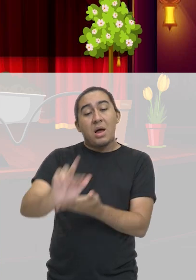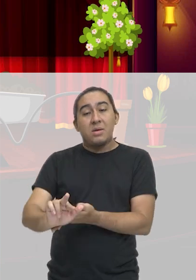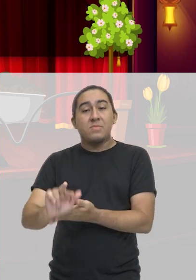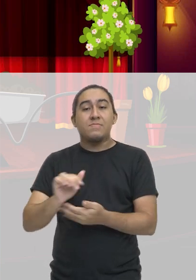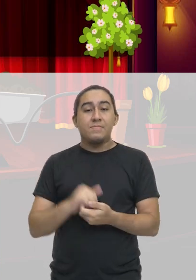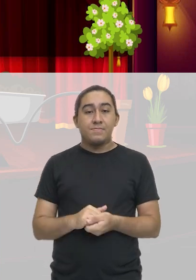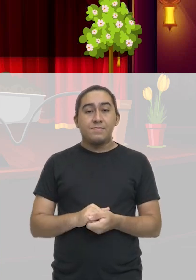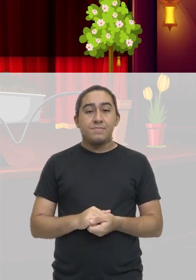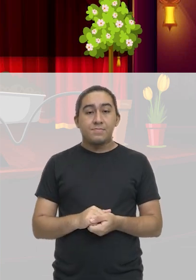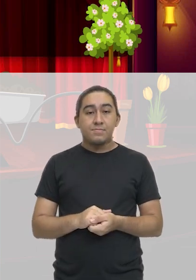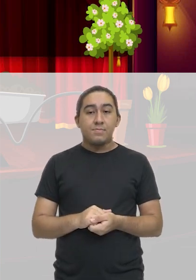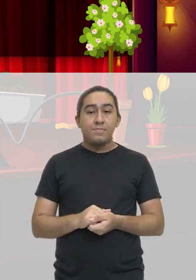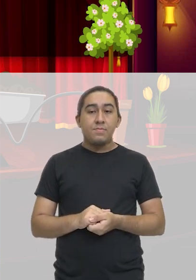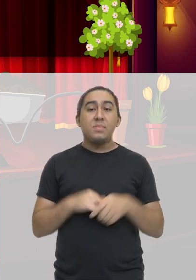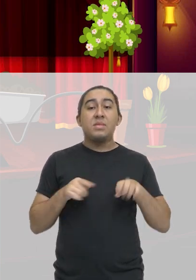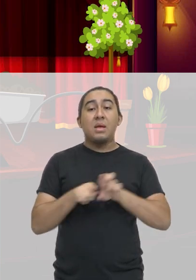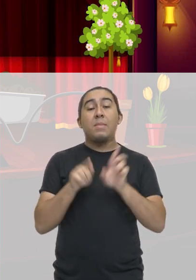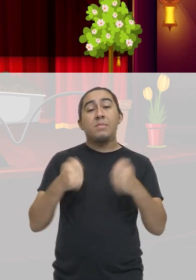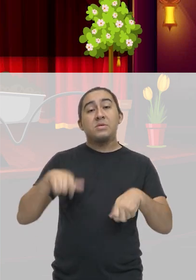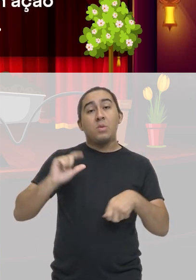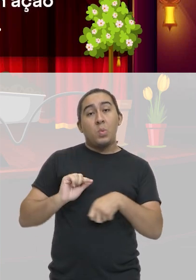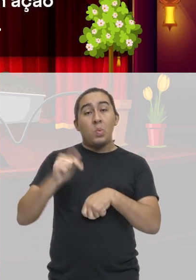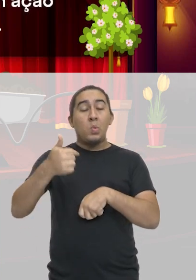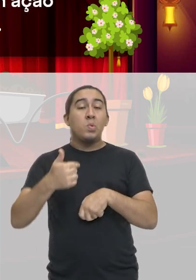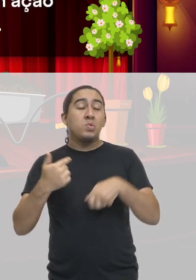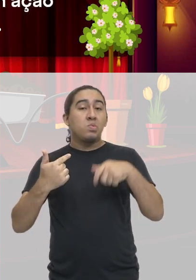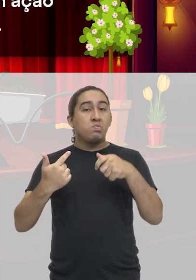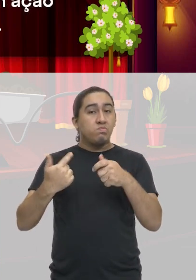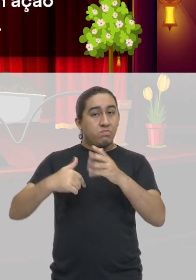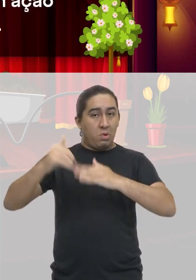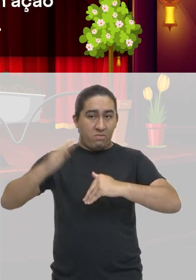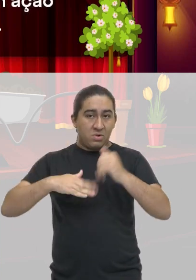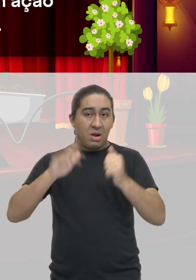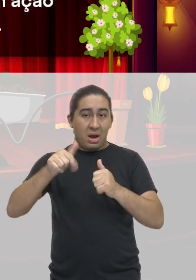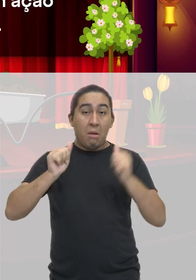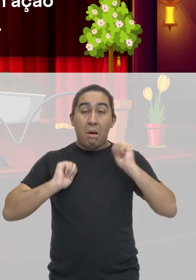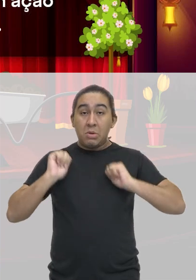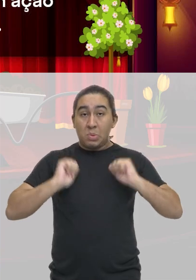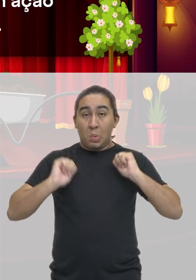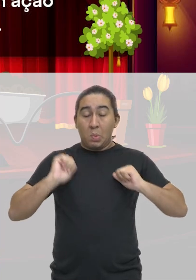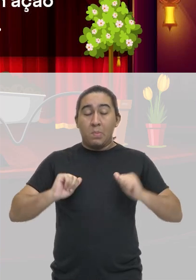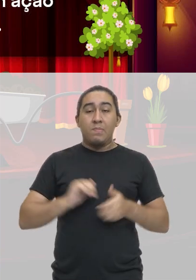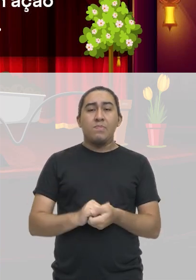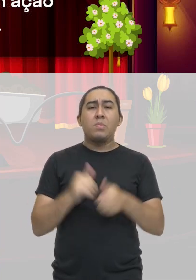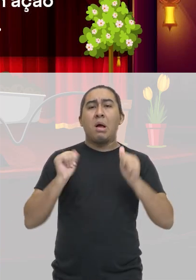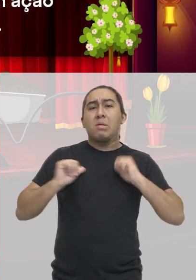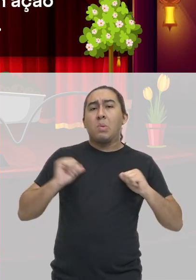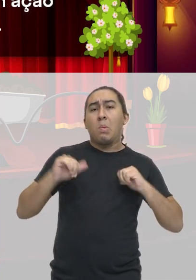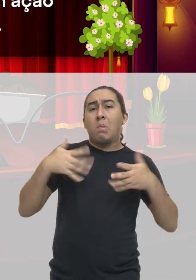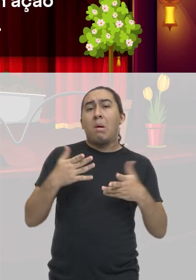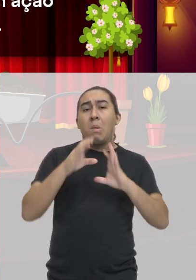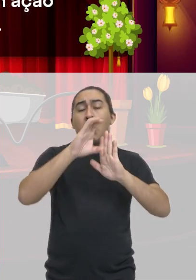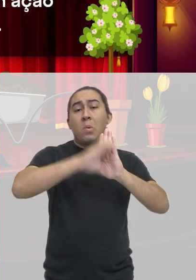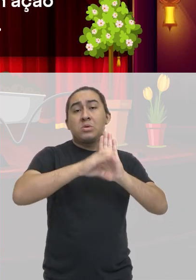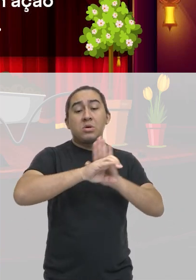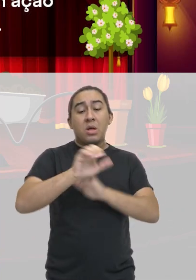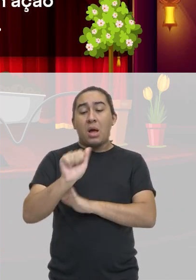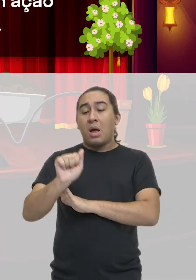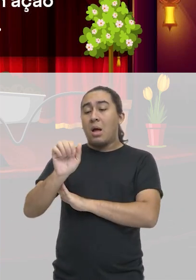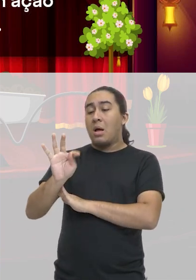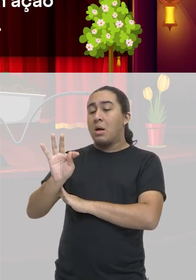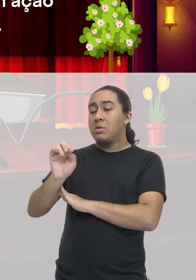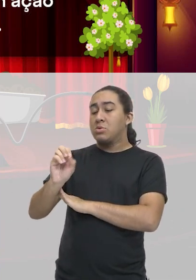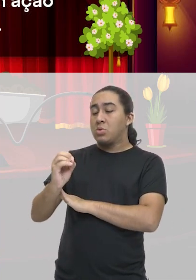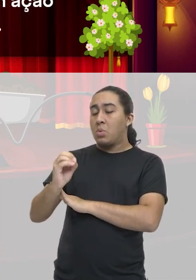também, nós precisamos de um outro profissional, que é o ator. Então, o ator, qual é a definição do ator em uma